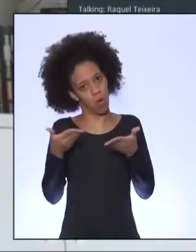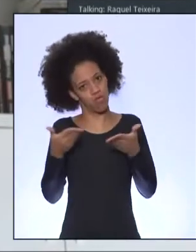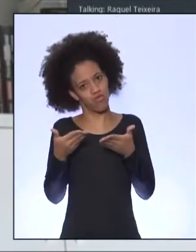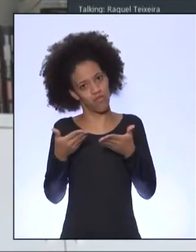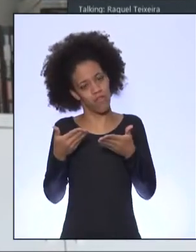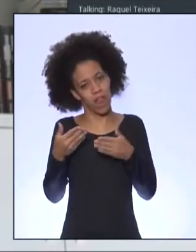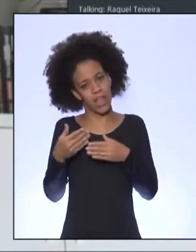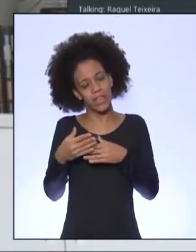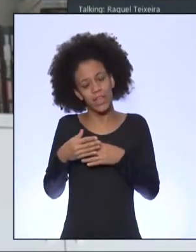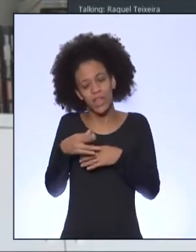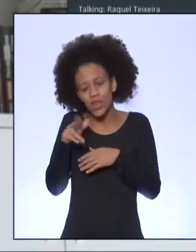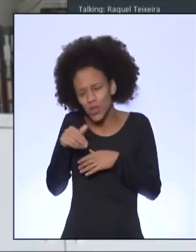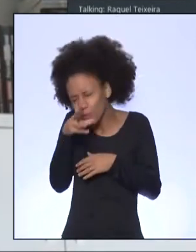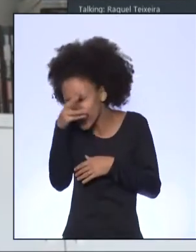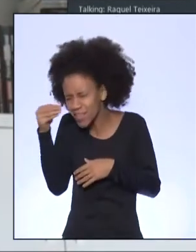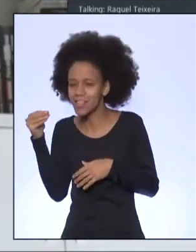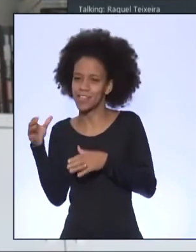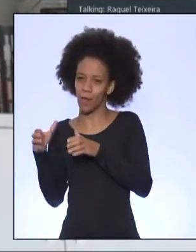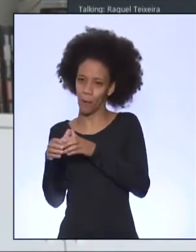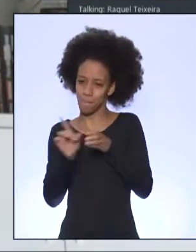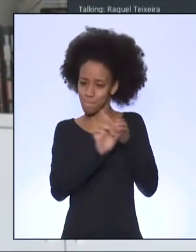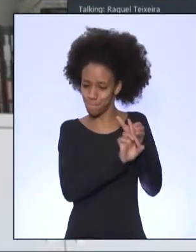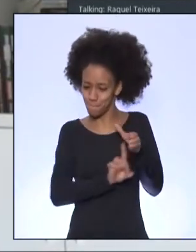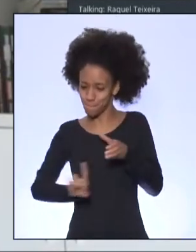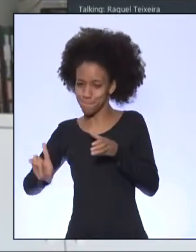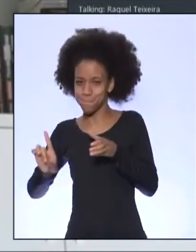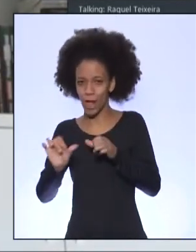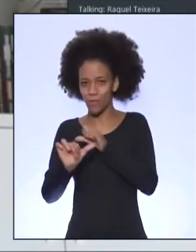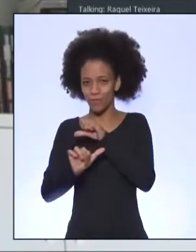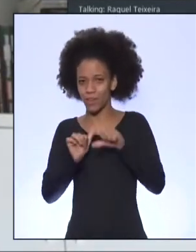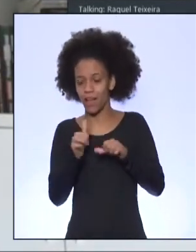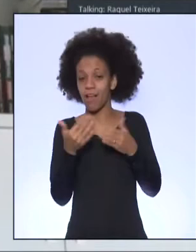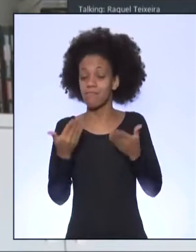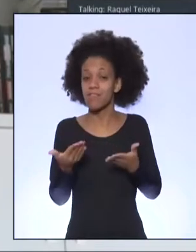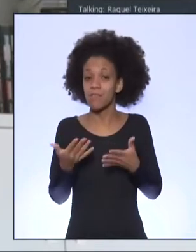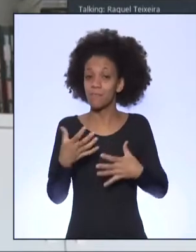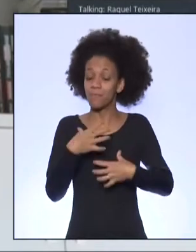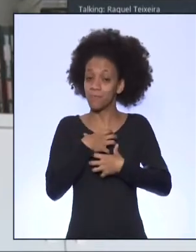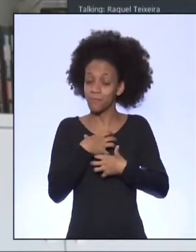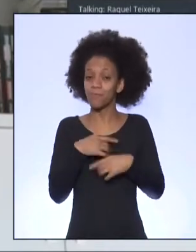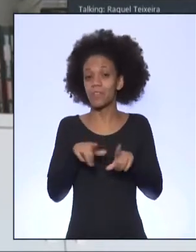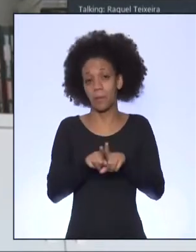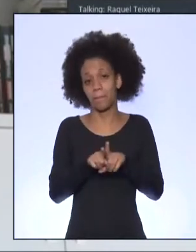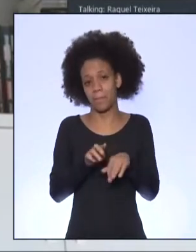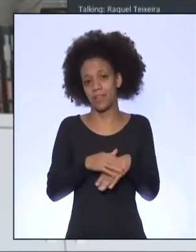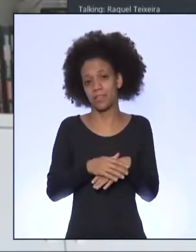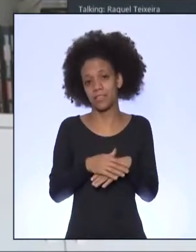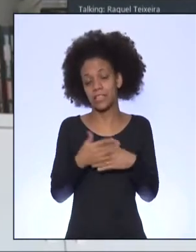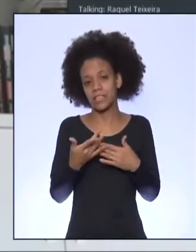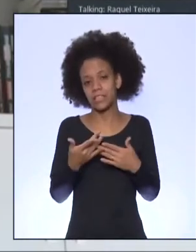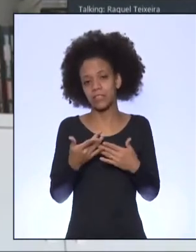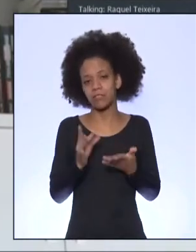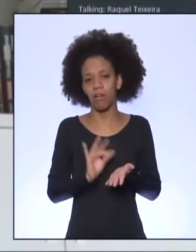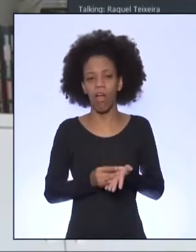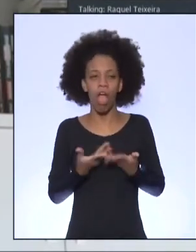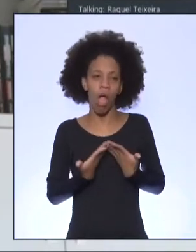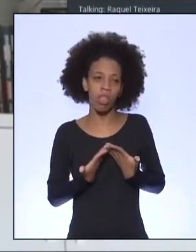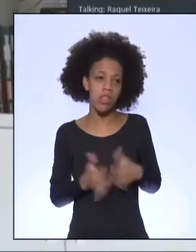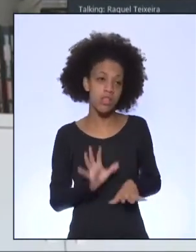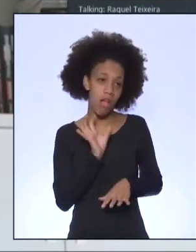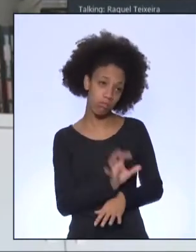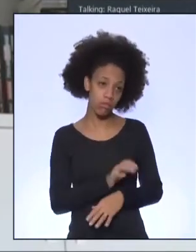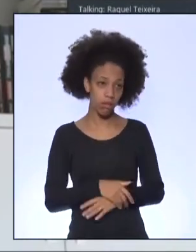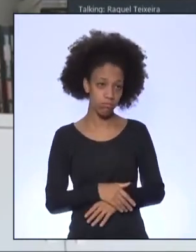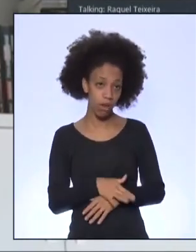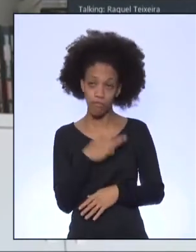de você aprender a lidar com isso. E aquele mindset fixo de que eu nasci assim, vou morrer